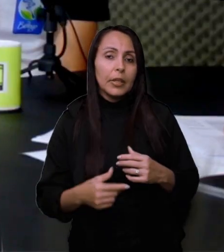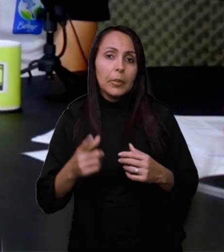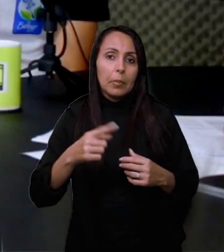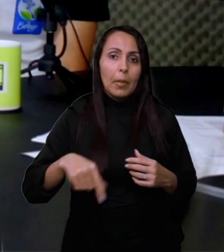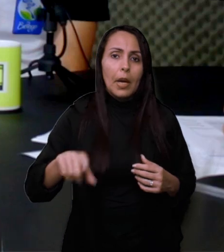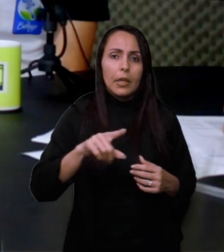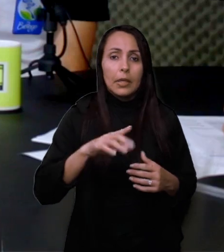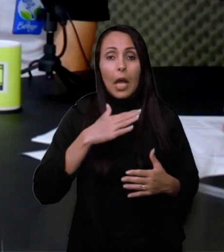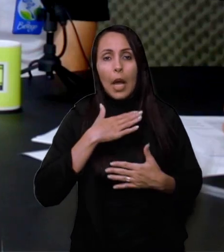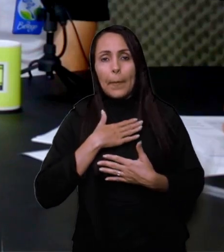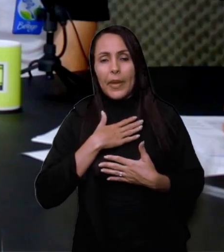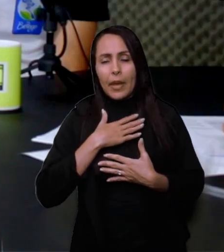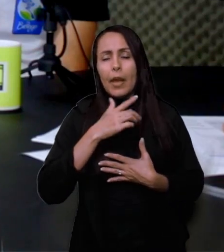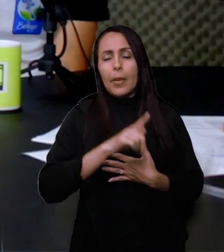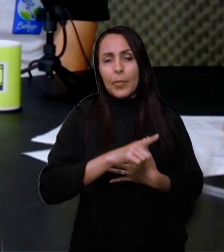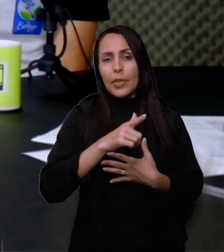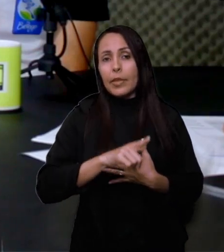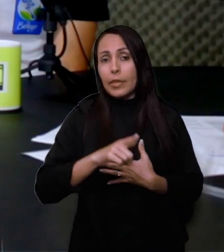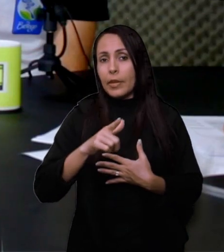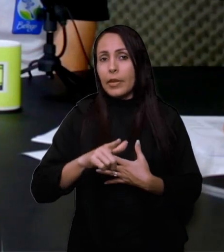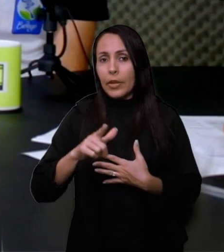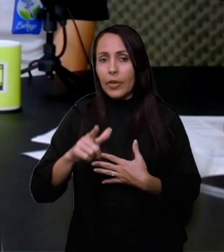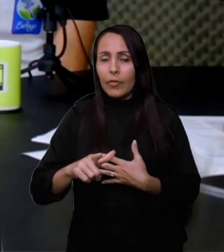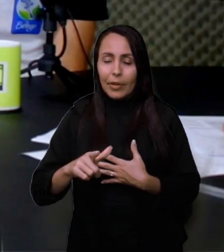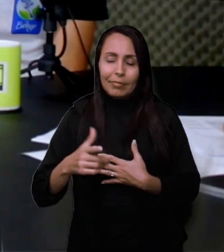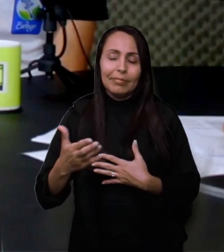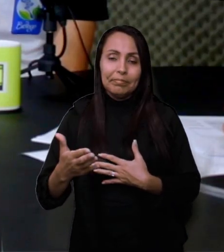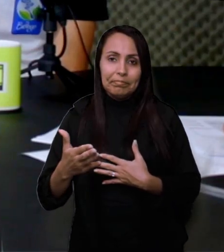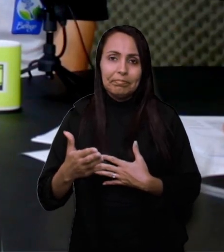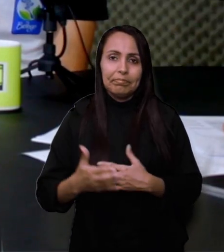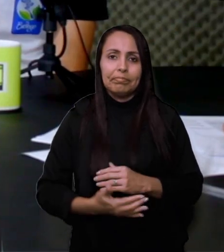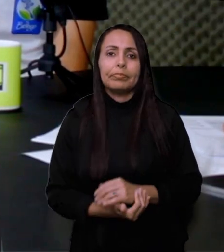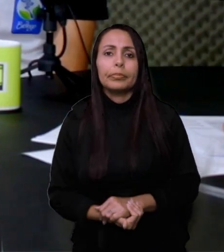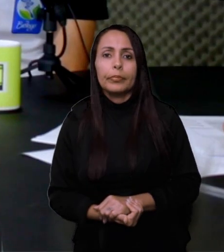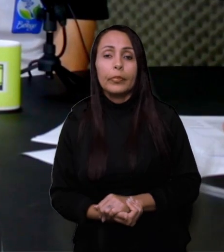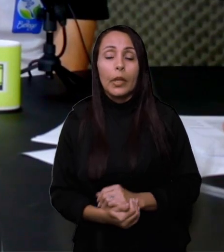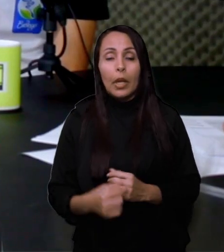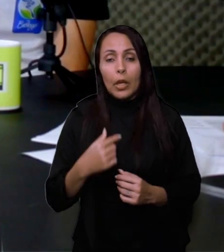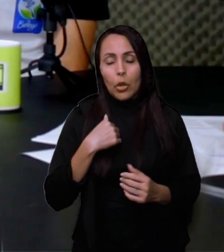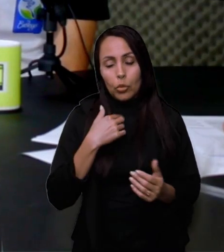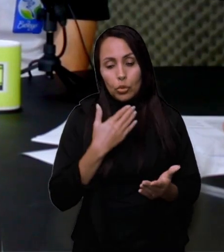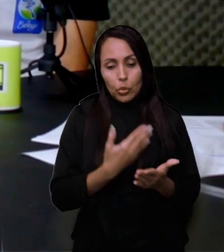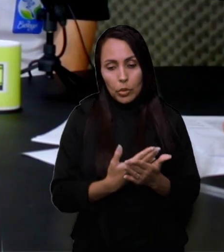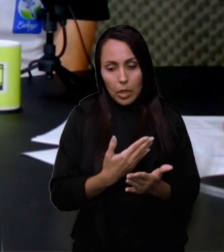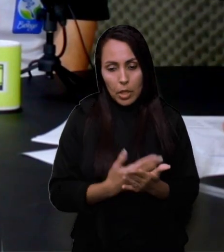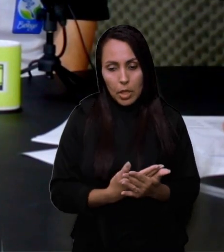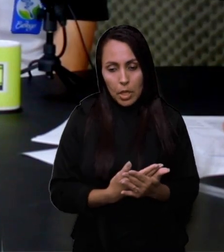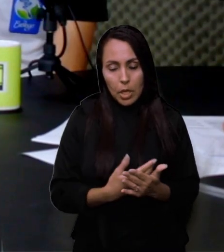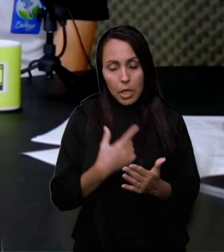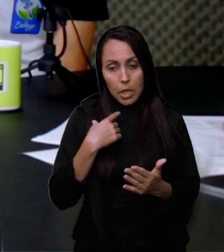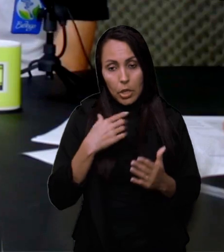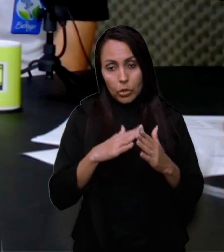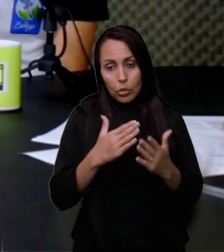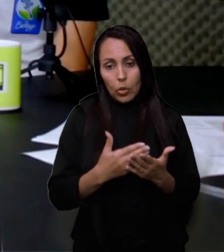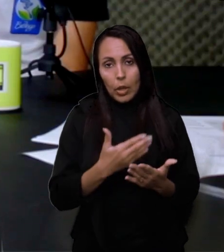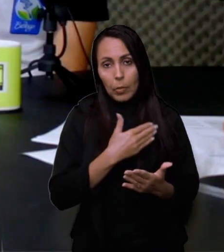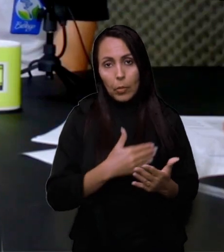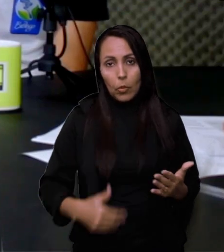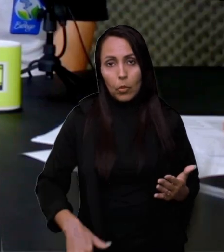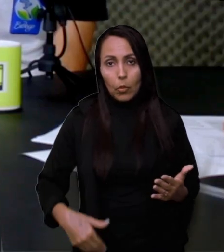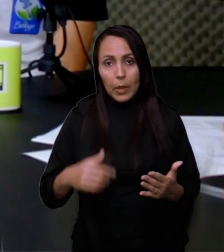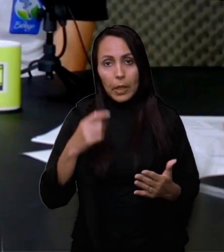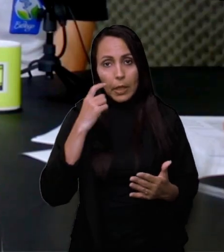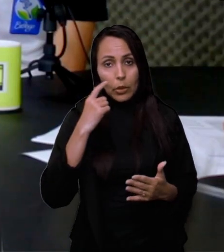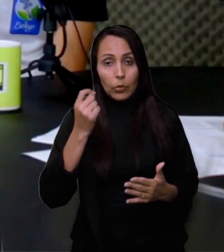minha era muito repetitiva, assim, dentro do meu ciclo, sabe? Uhum. Comecei a estudar em escola pública na metade do meu